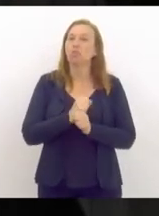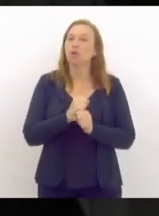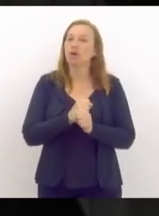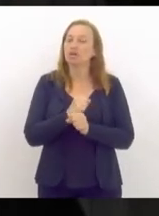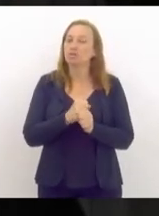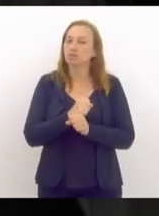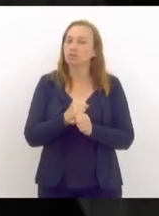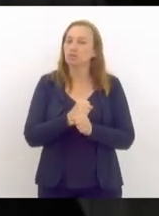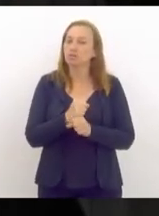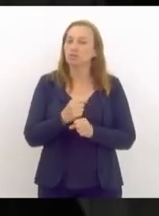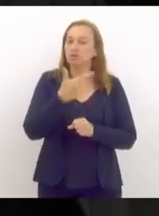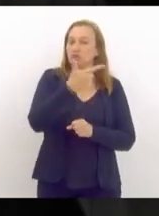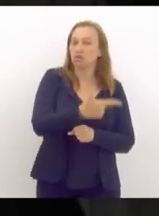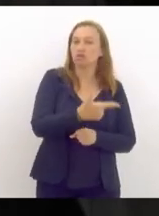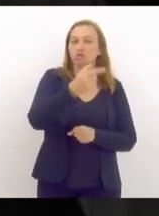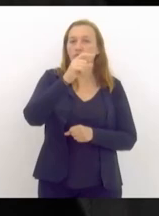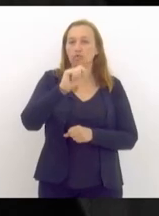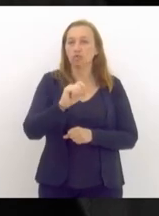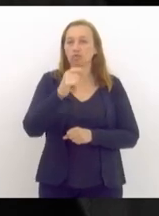de